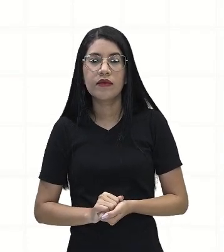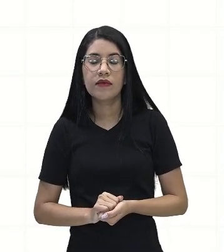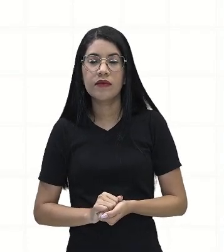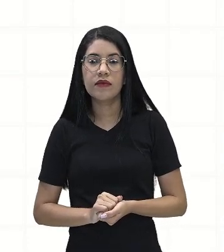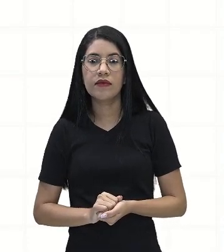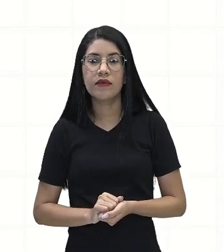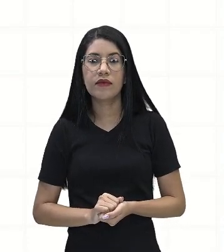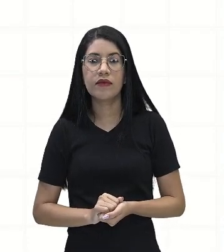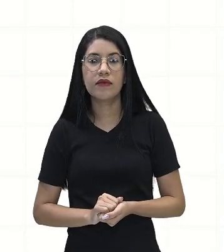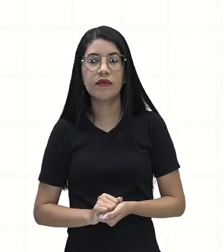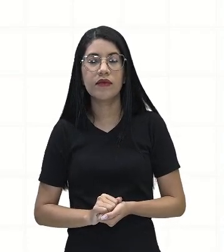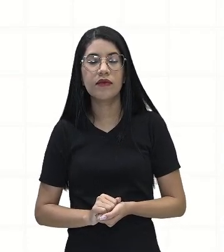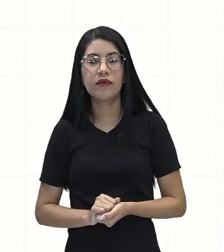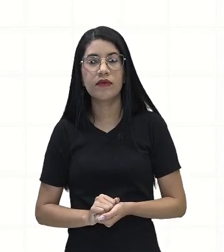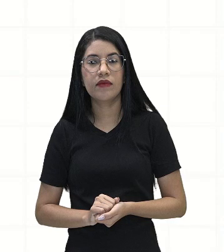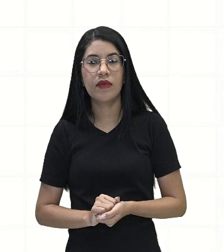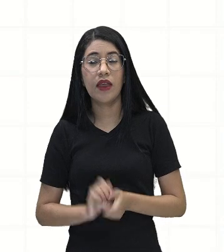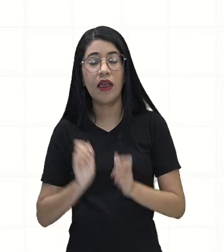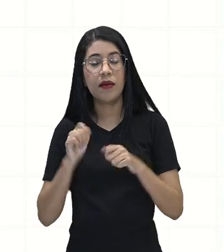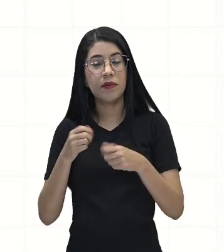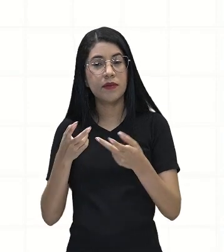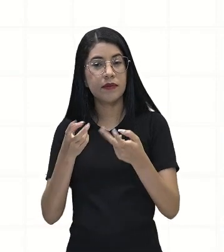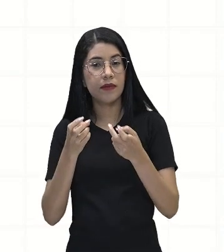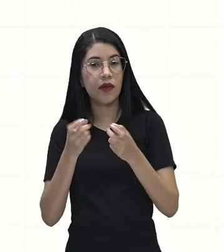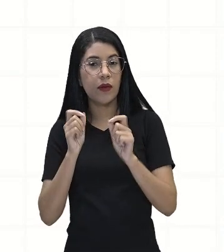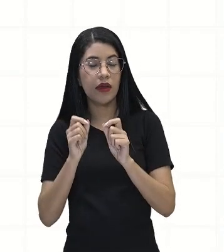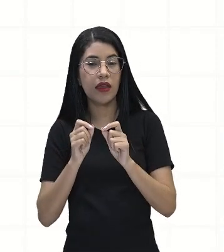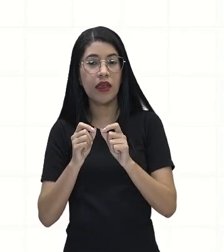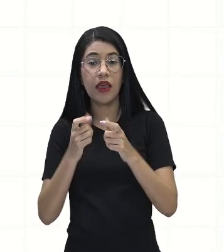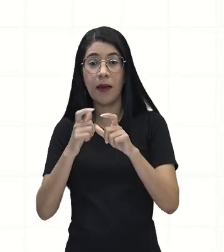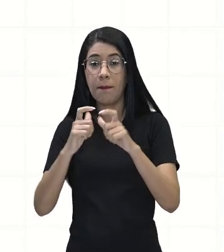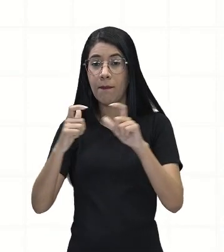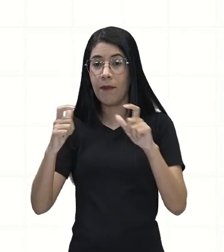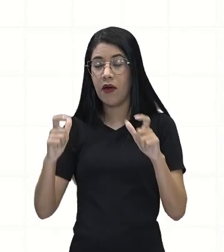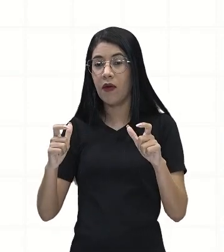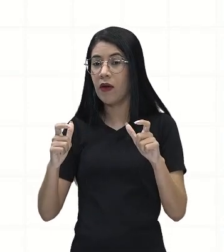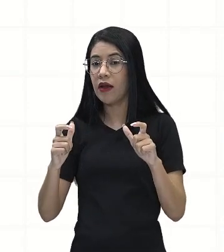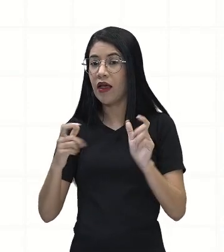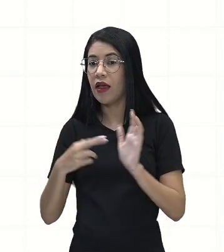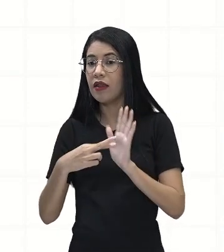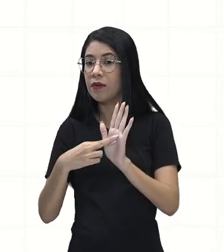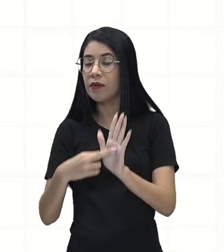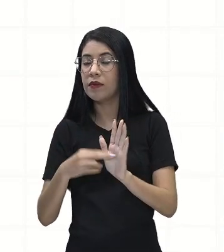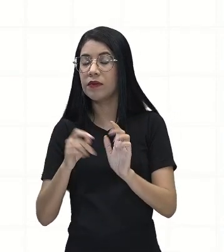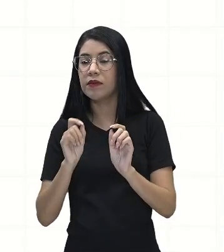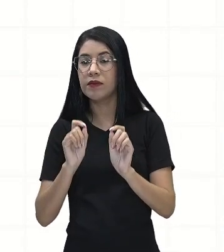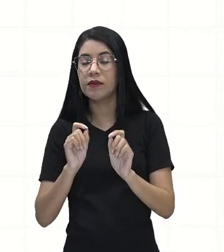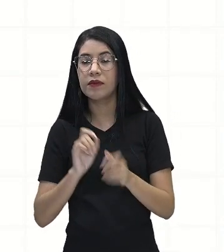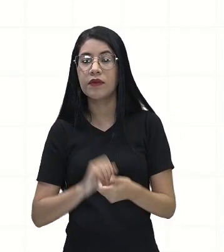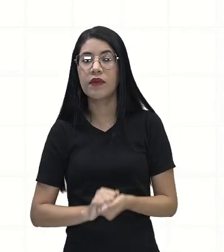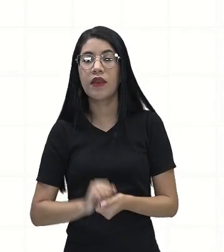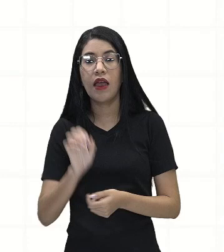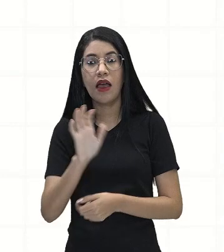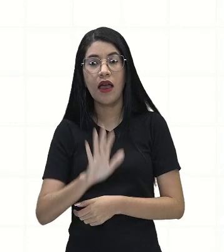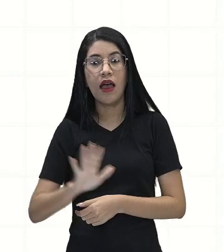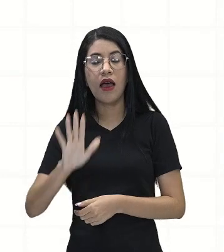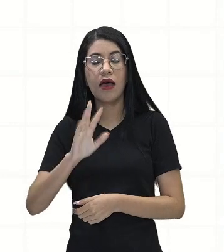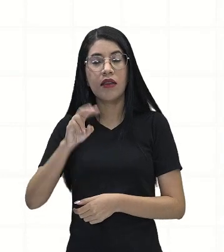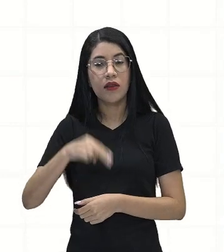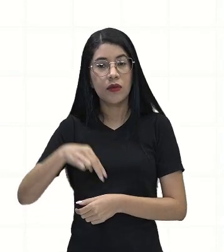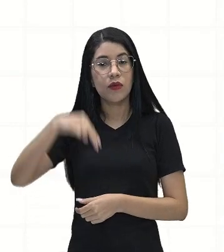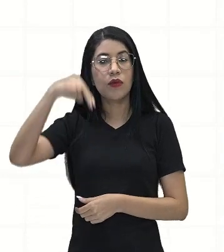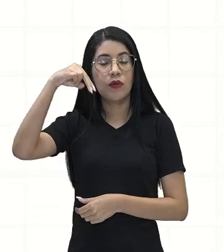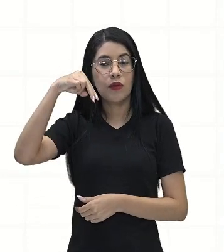nós podemos observar aqui que a fatia maior corresponde a qual região? A região norte, né,